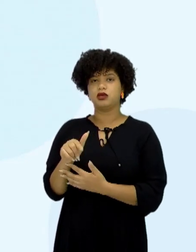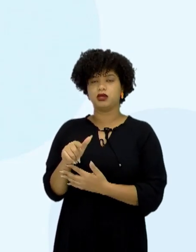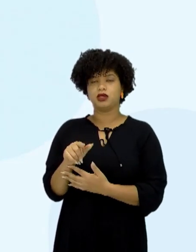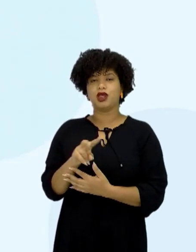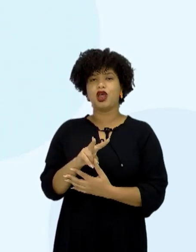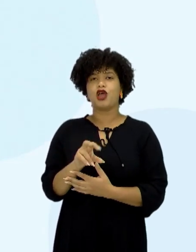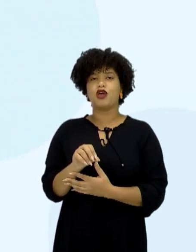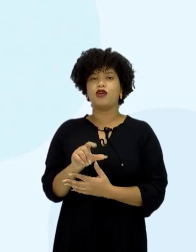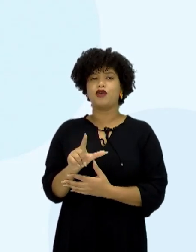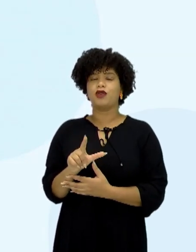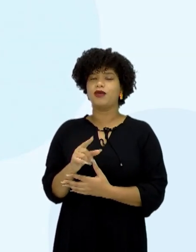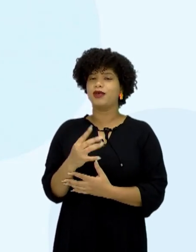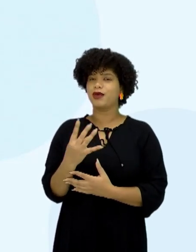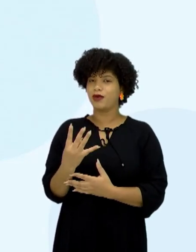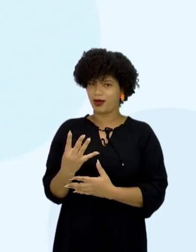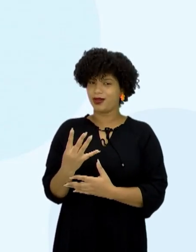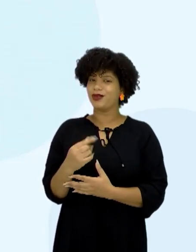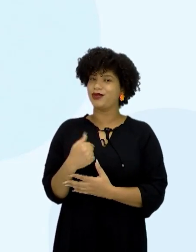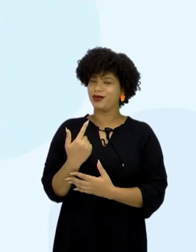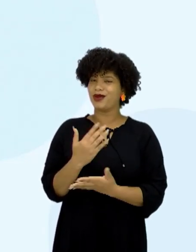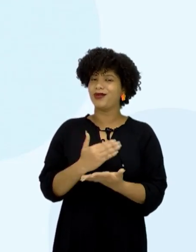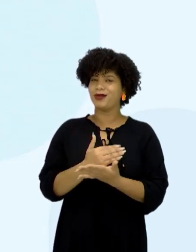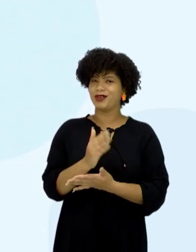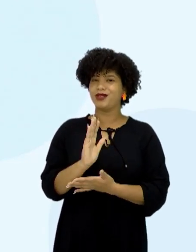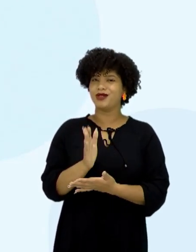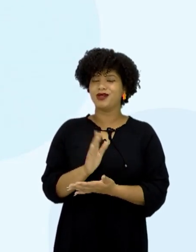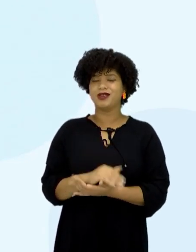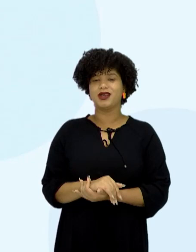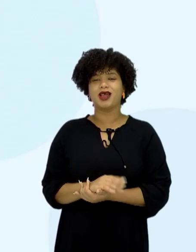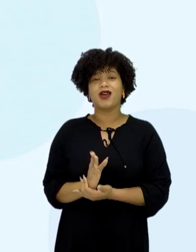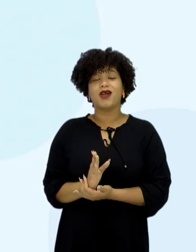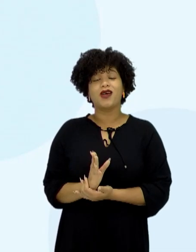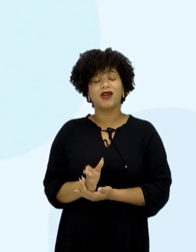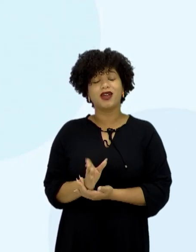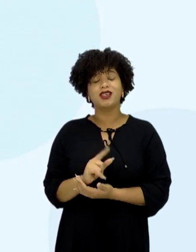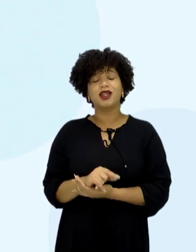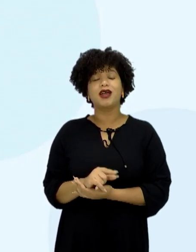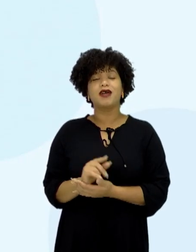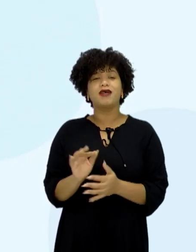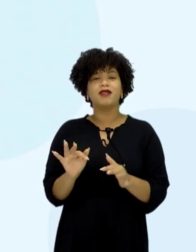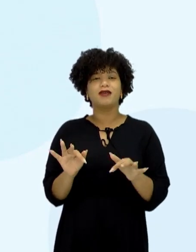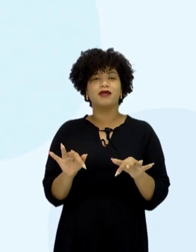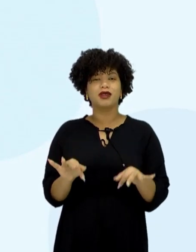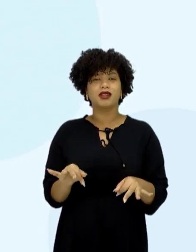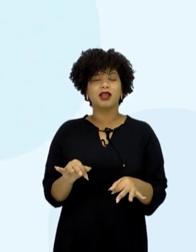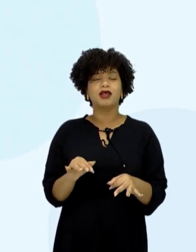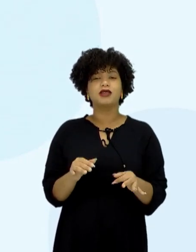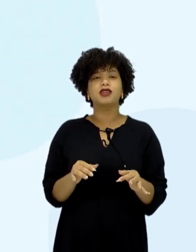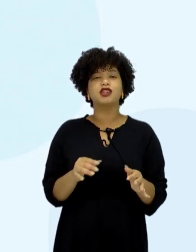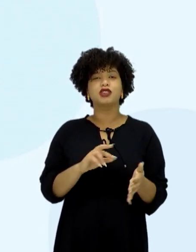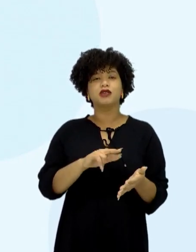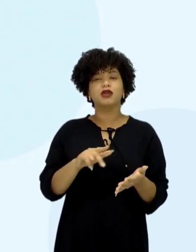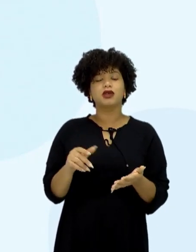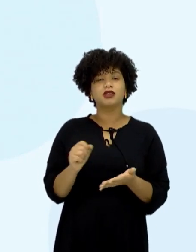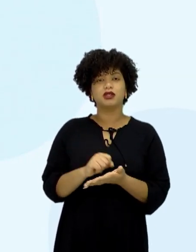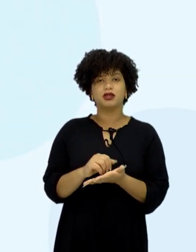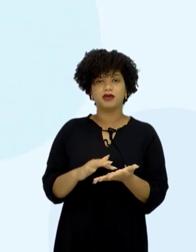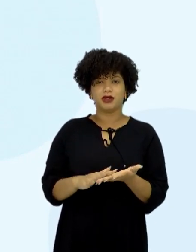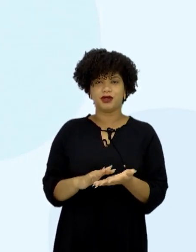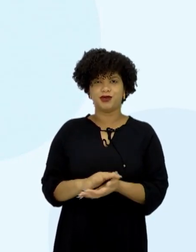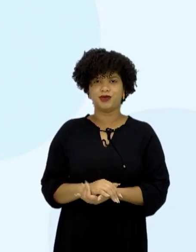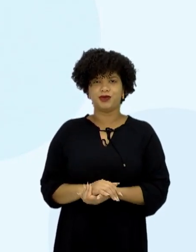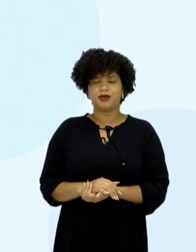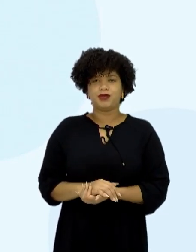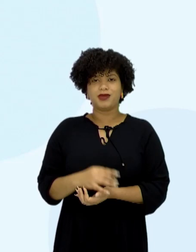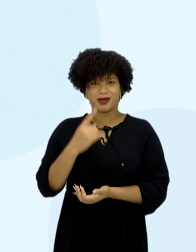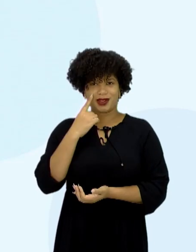4, que vocês sabem que a gente já está trabalhando há um tempo. Então, estamos terminando a primeira sequência de atividades. Olha só, você viu que nos objetivos da aula, pode voltar para mim